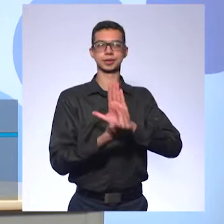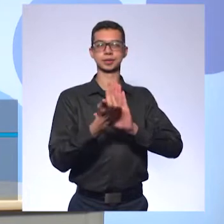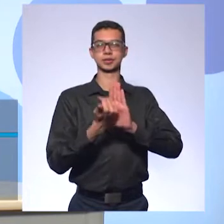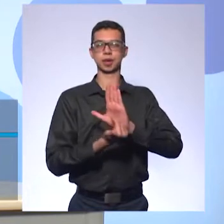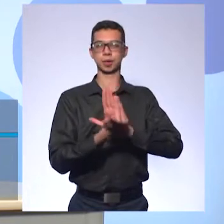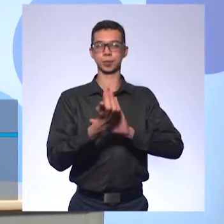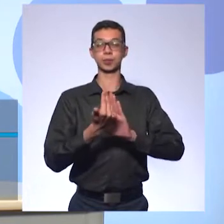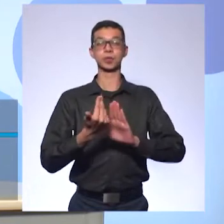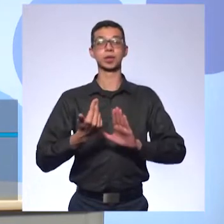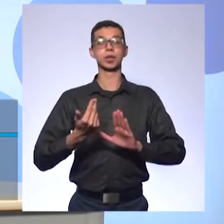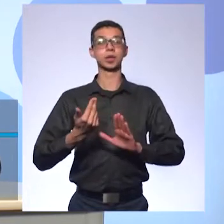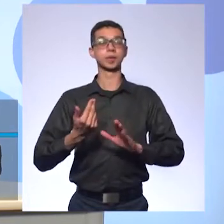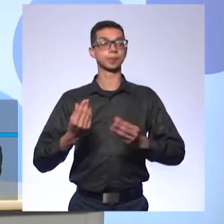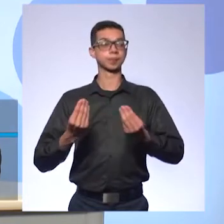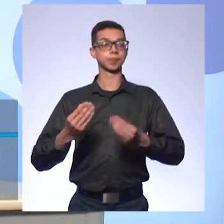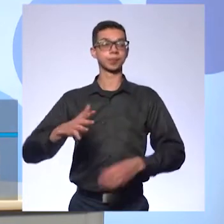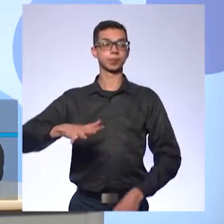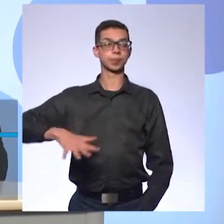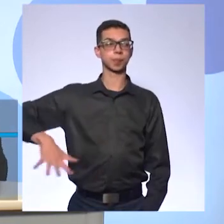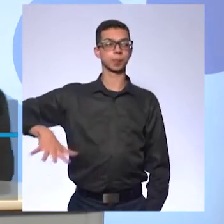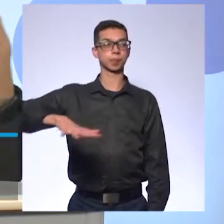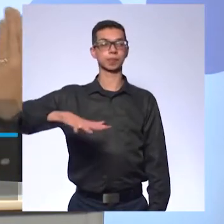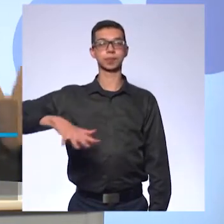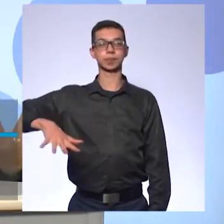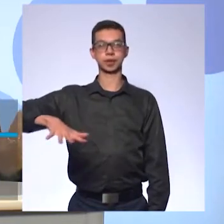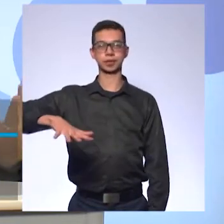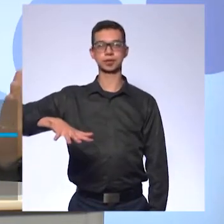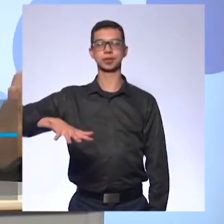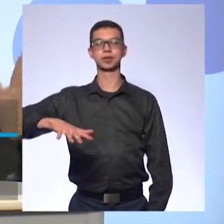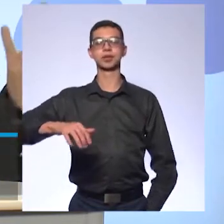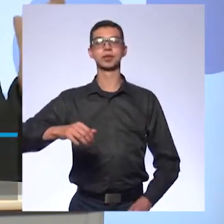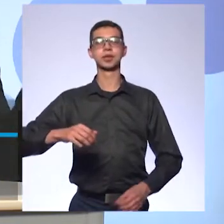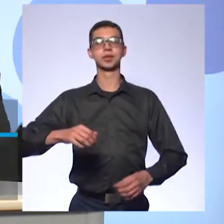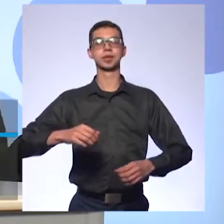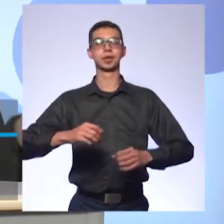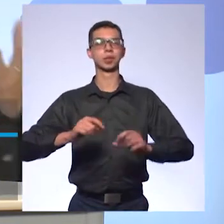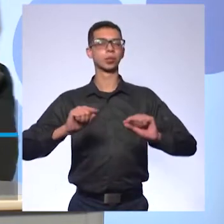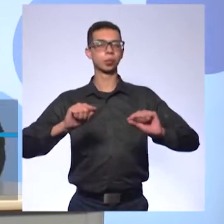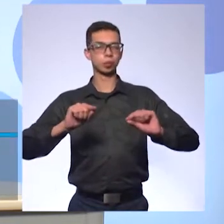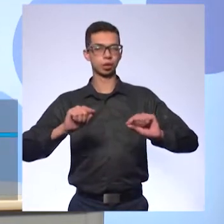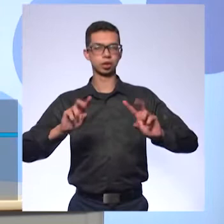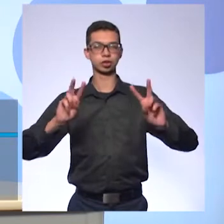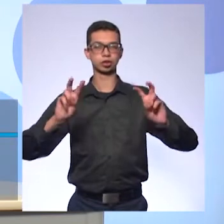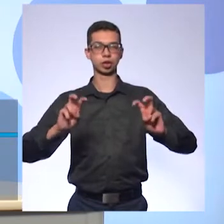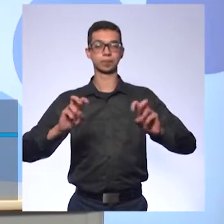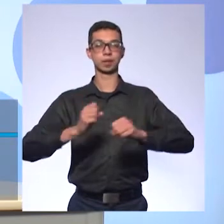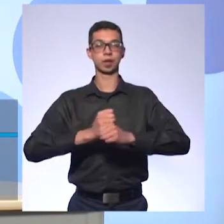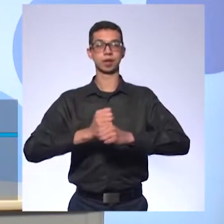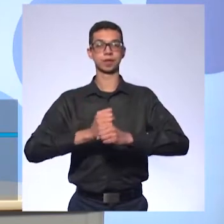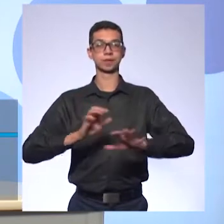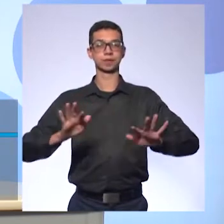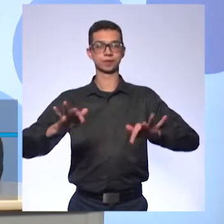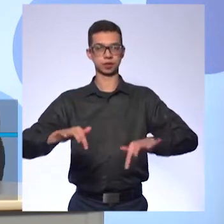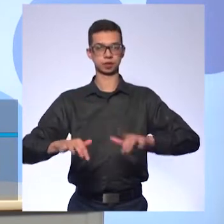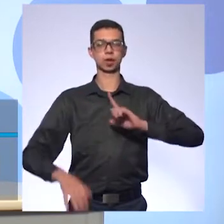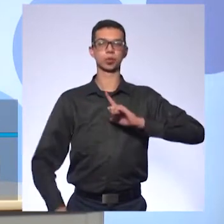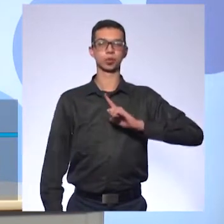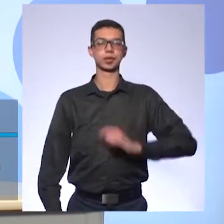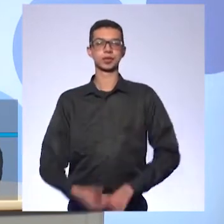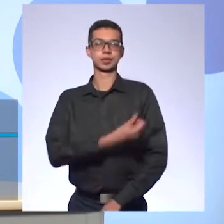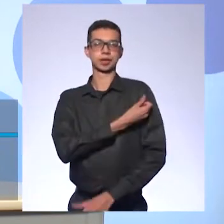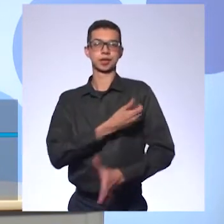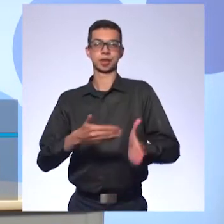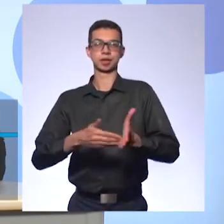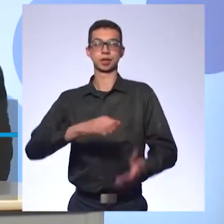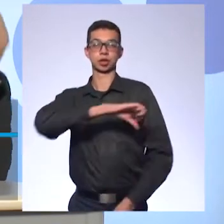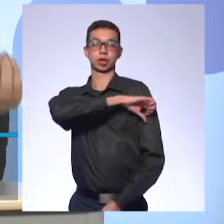ao público do ensino fundamental anos finais, ou seja, do 6º ao 9º ano, e para os alunos do